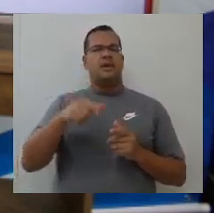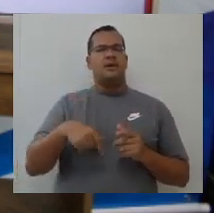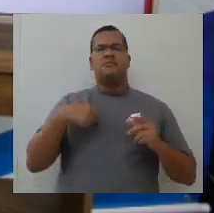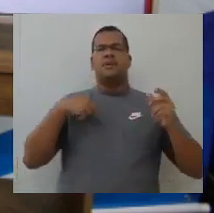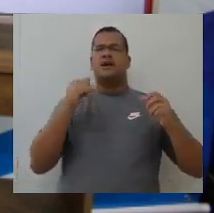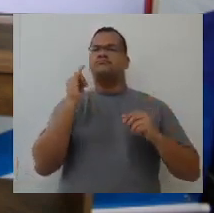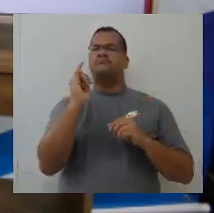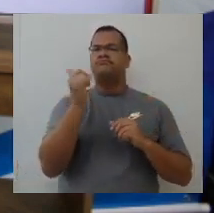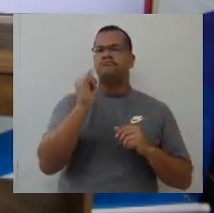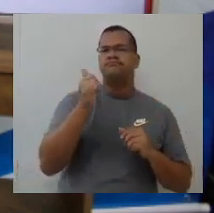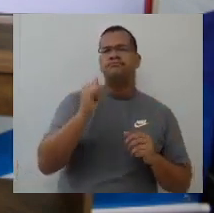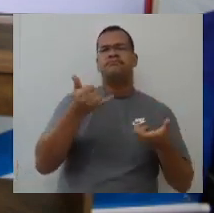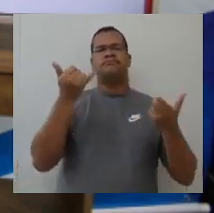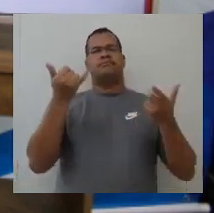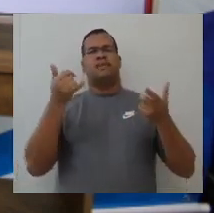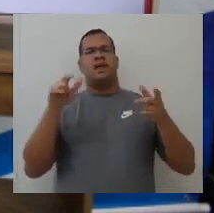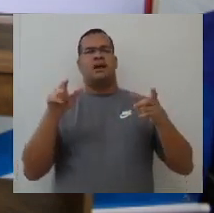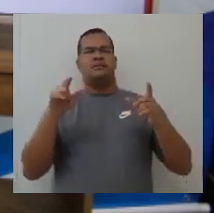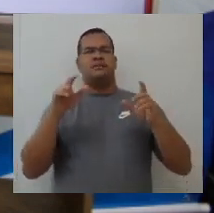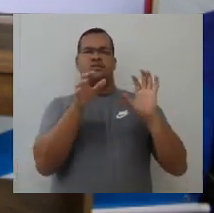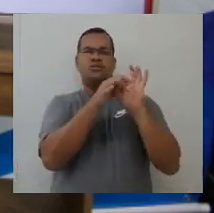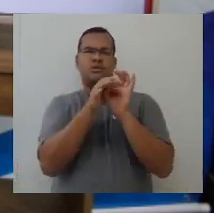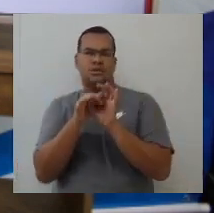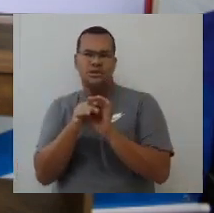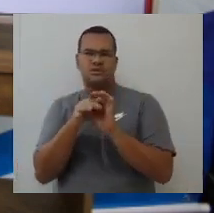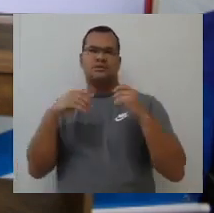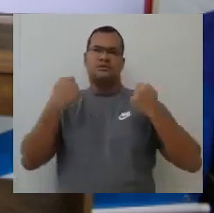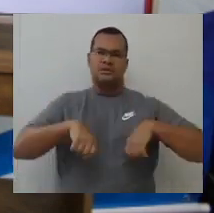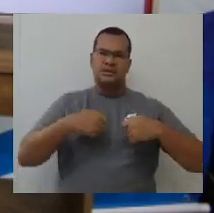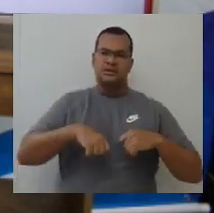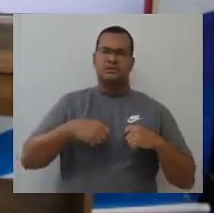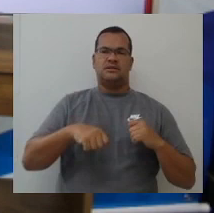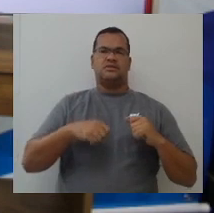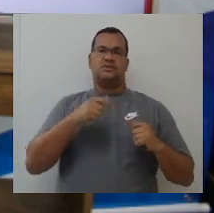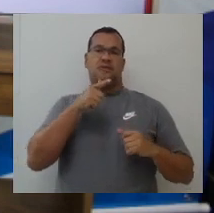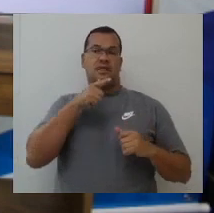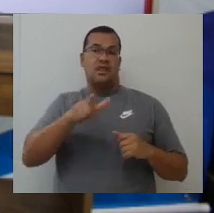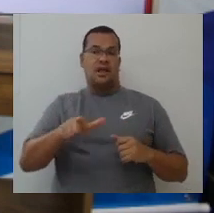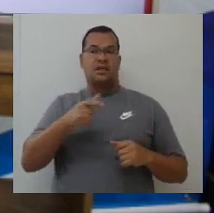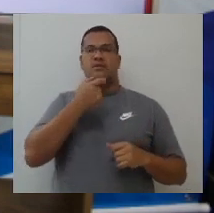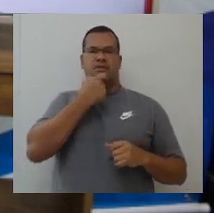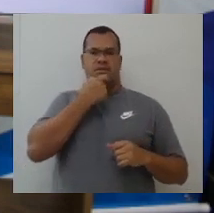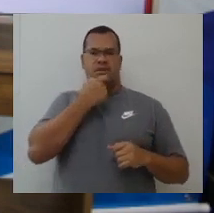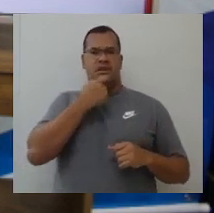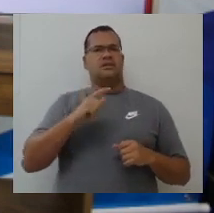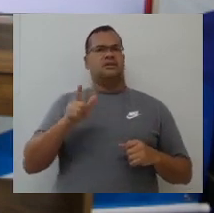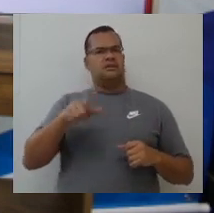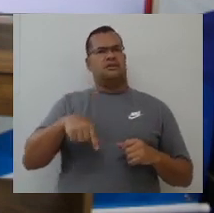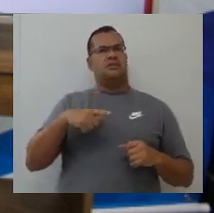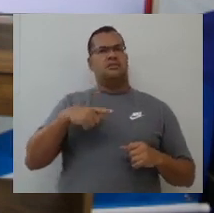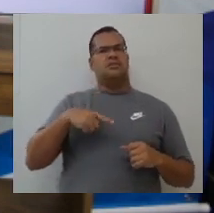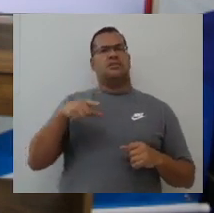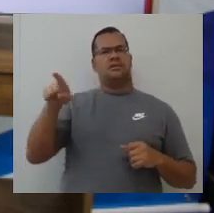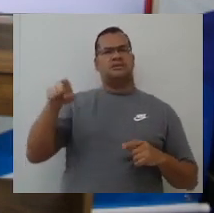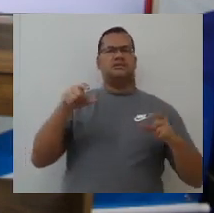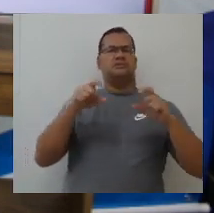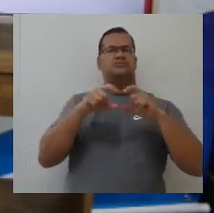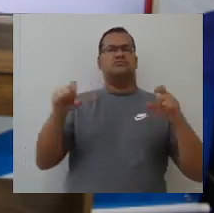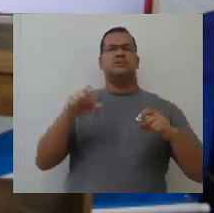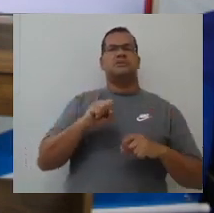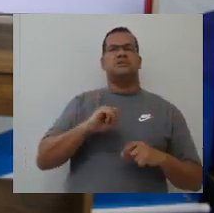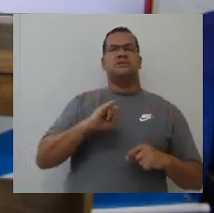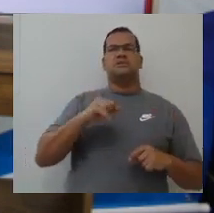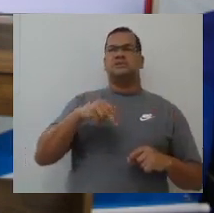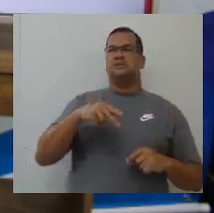para narrar essas ações, eu preciso, na língua inglesa, utilizar o Simple Present, que é esse tempo verbal, para falar